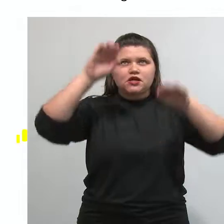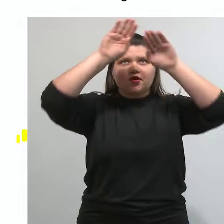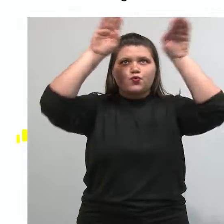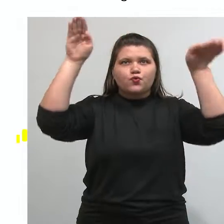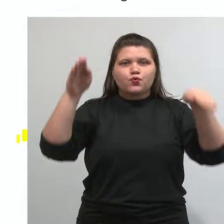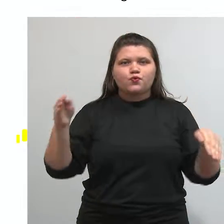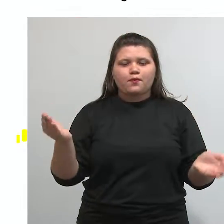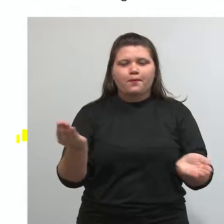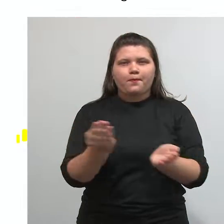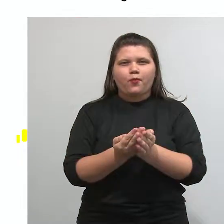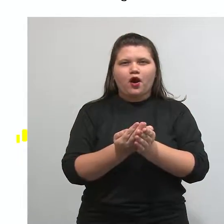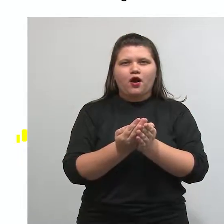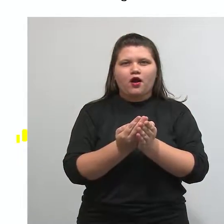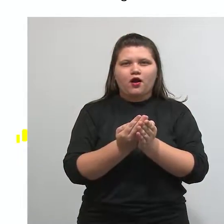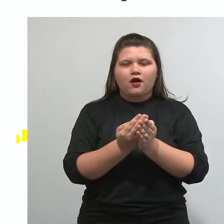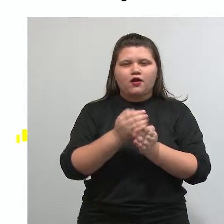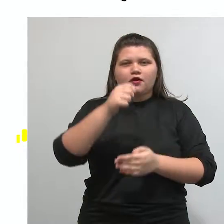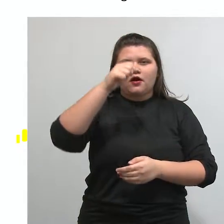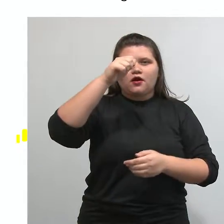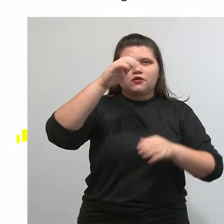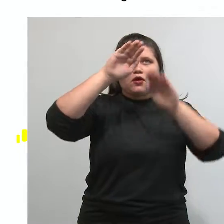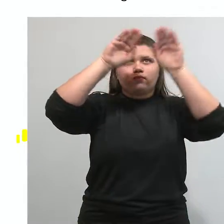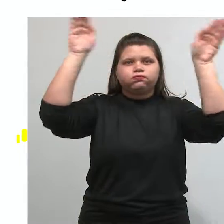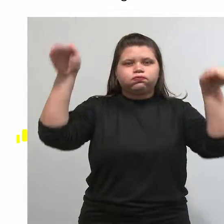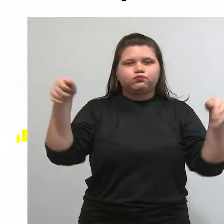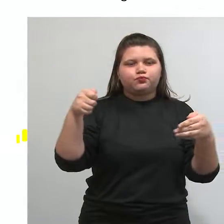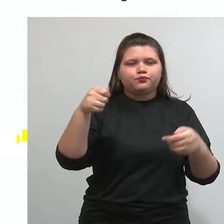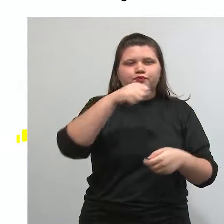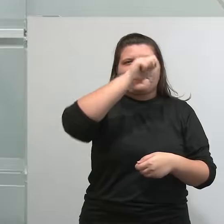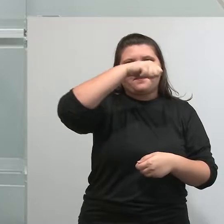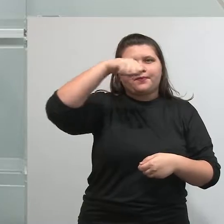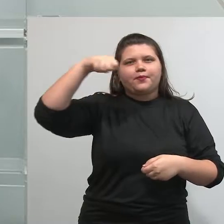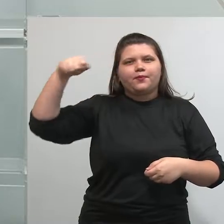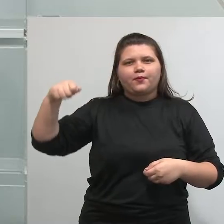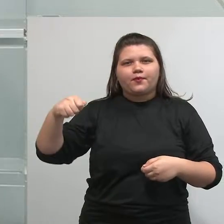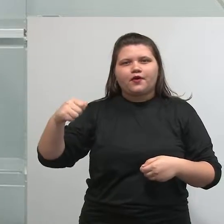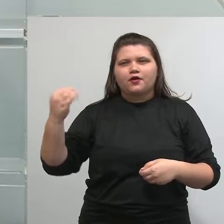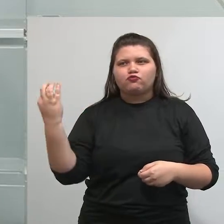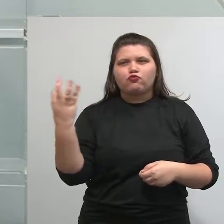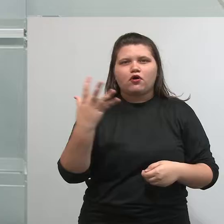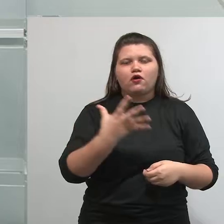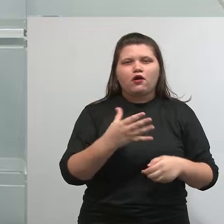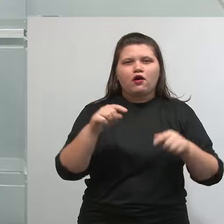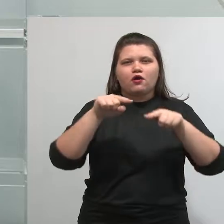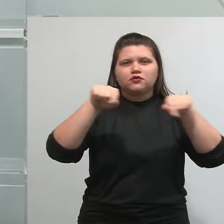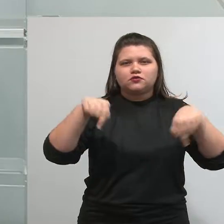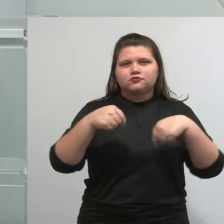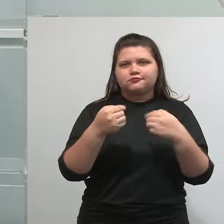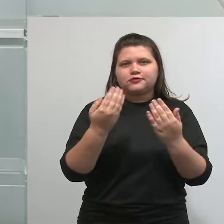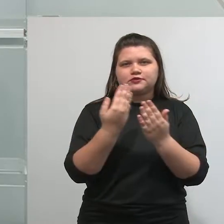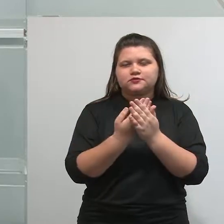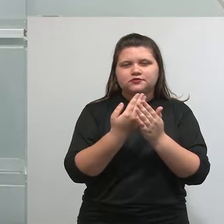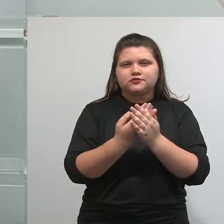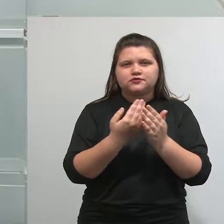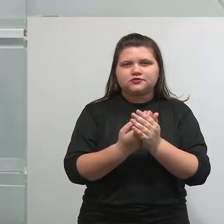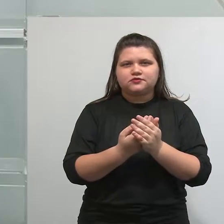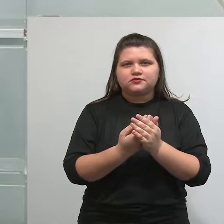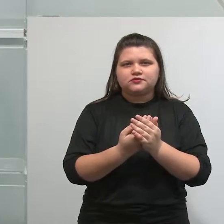uma porta. Se é uma escola, quantas salas de aula tem naquela escola, quais são os ambientes que estão